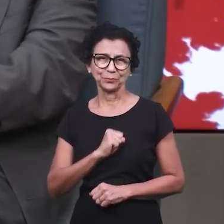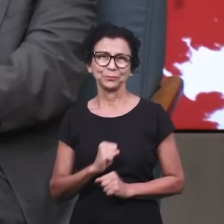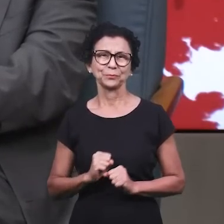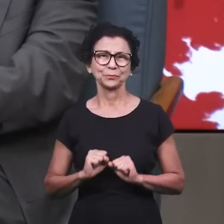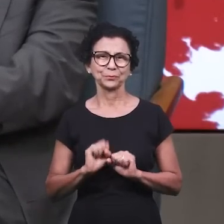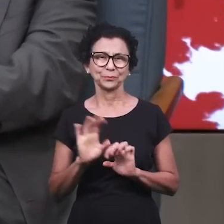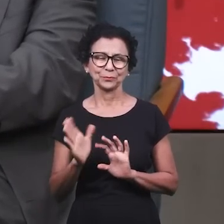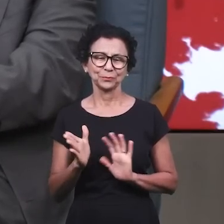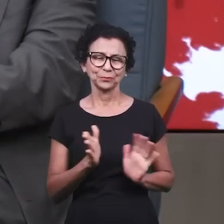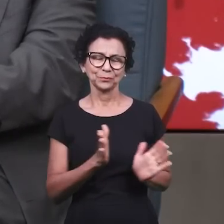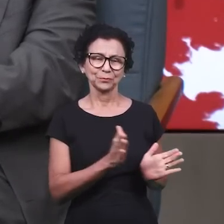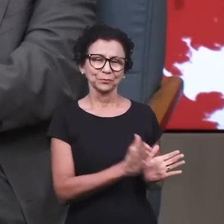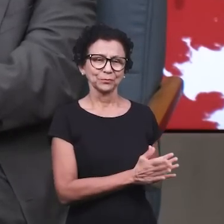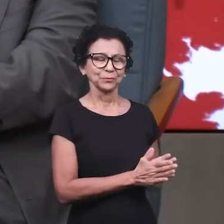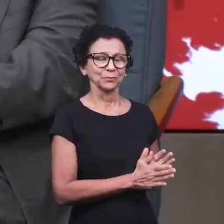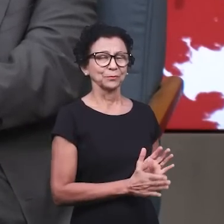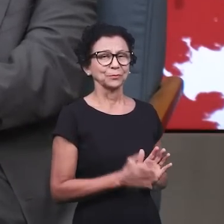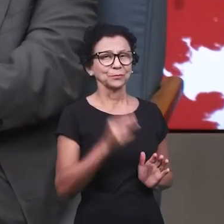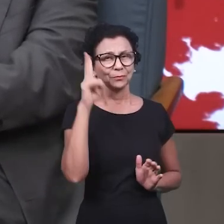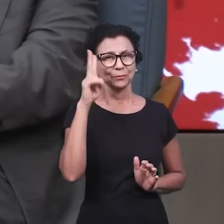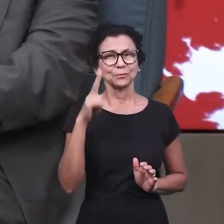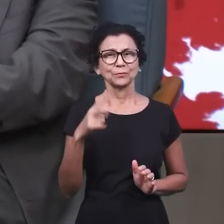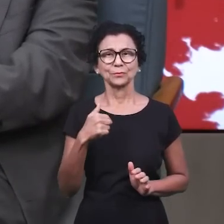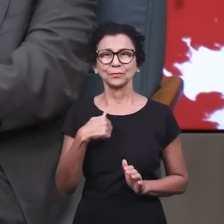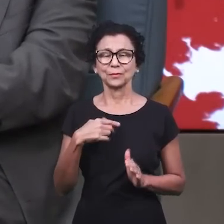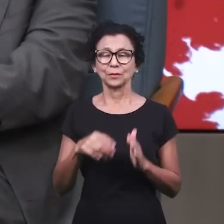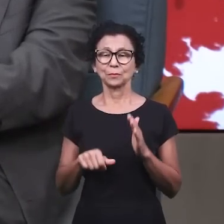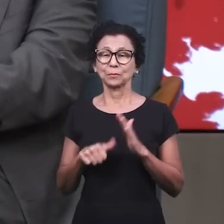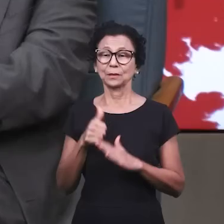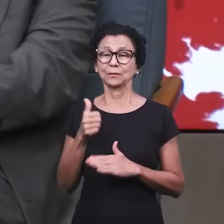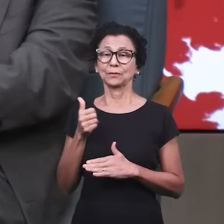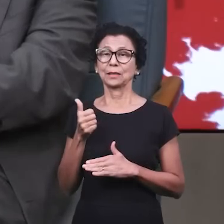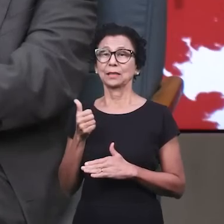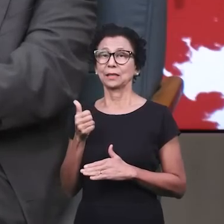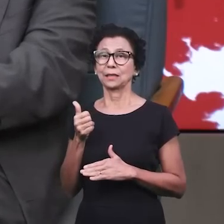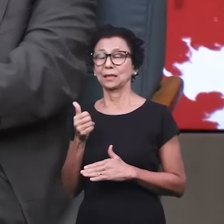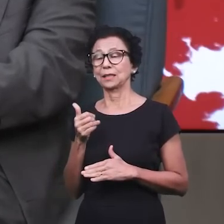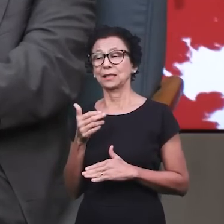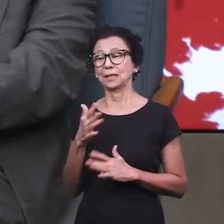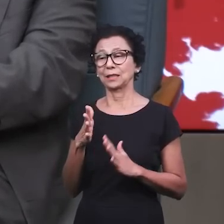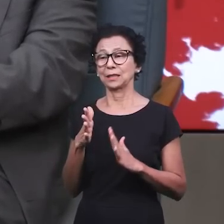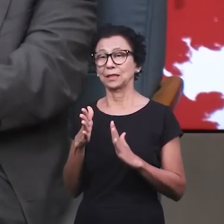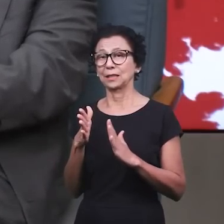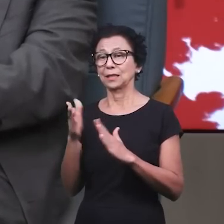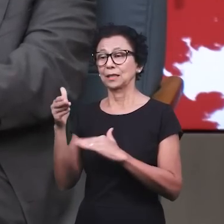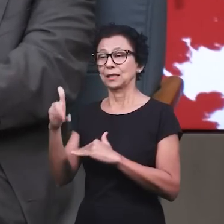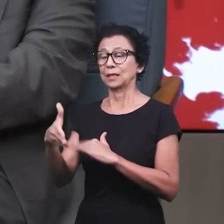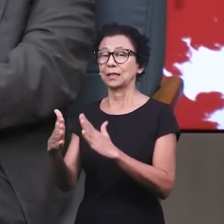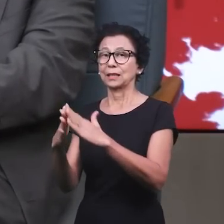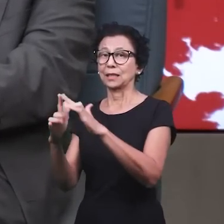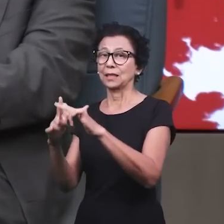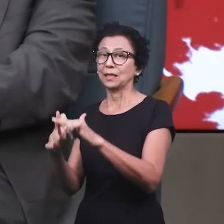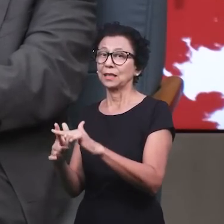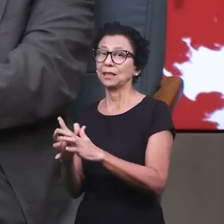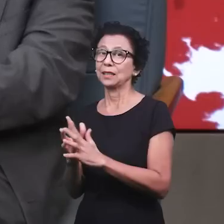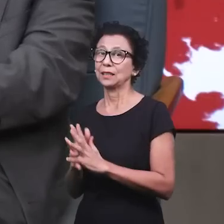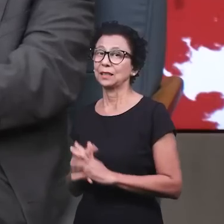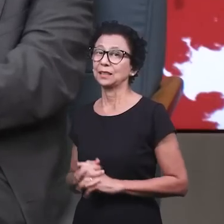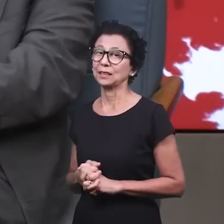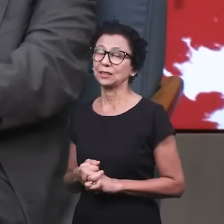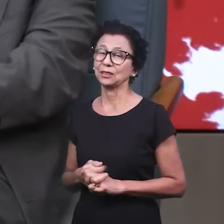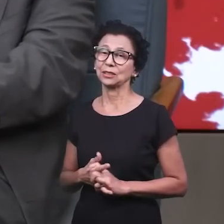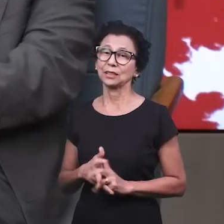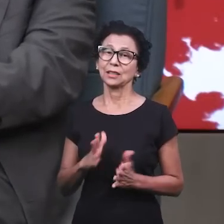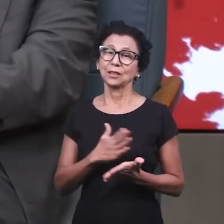numa dificuldade, né, com um problema, né, entrando na faculdade, a perda da fé, aquilo